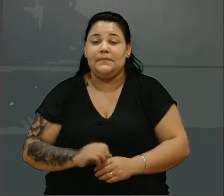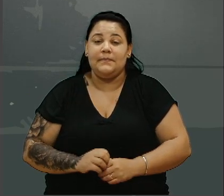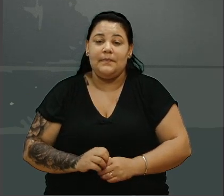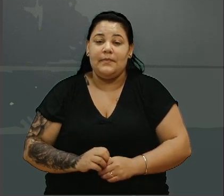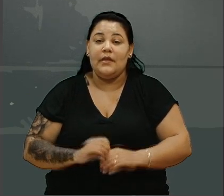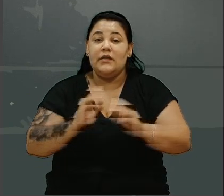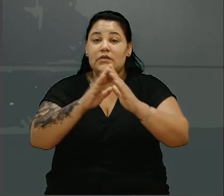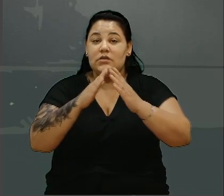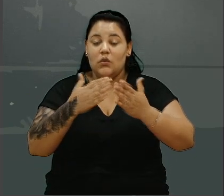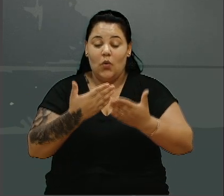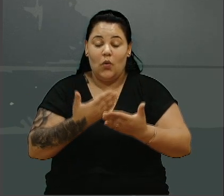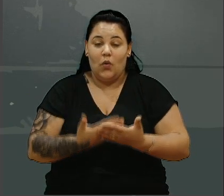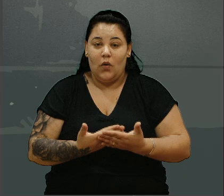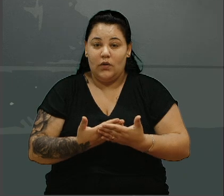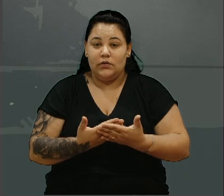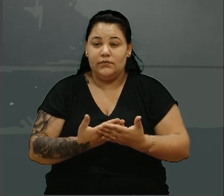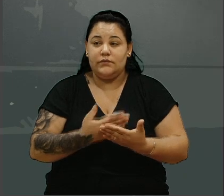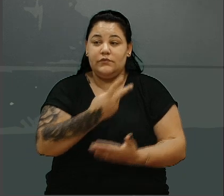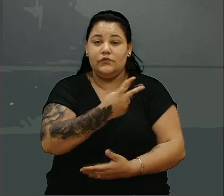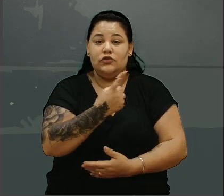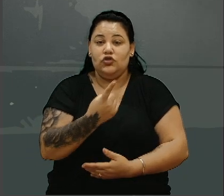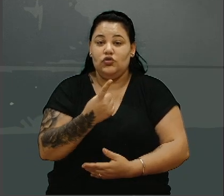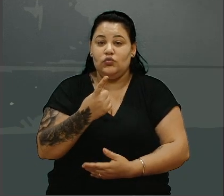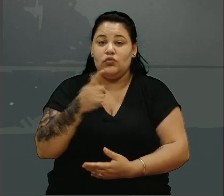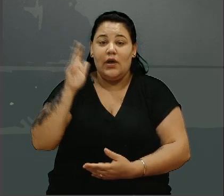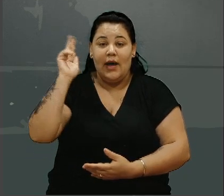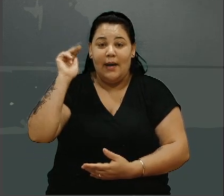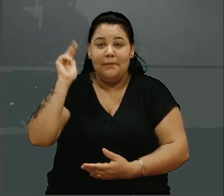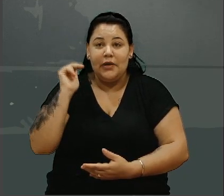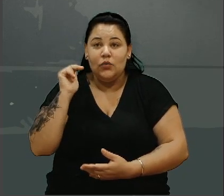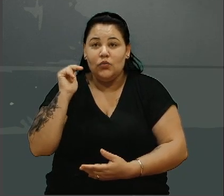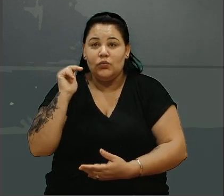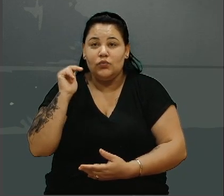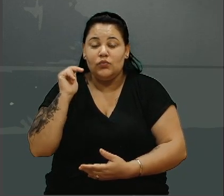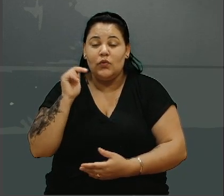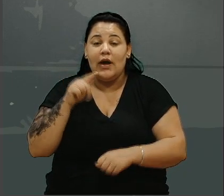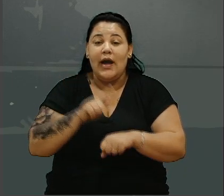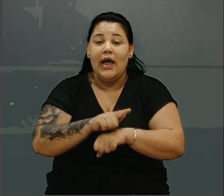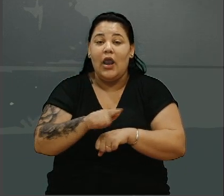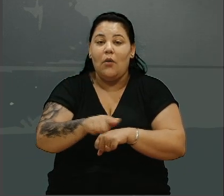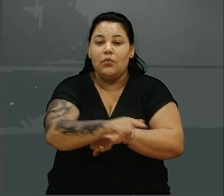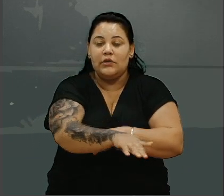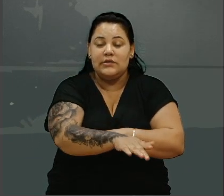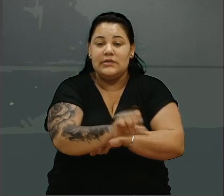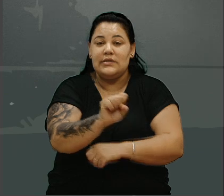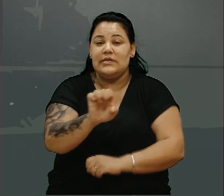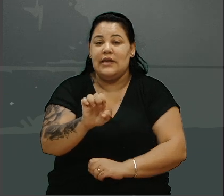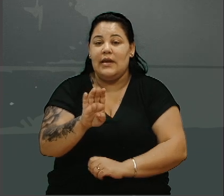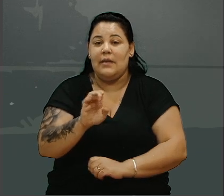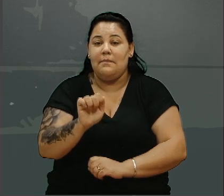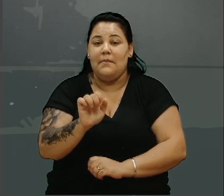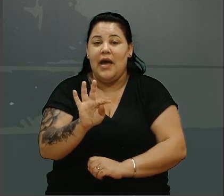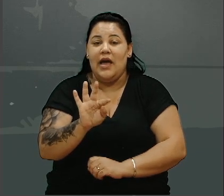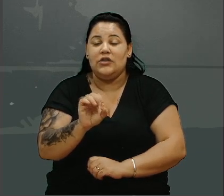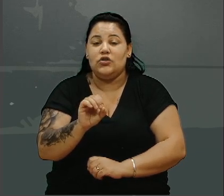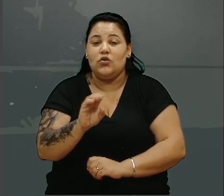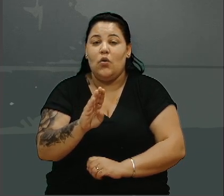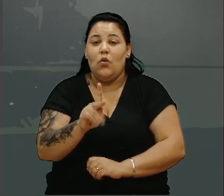Escola de Educação Infantil 21 de Abril, Galópolis, Sebastopol, e Escola de Educação Infantil Santo Antônio